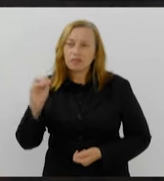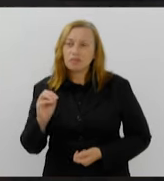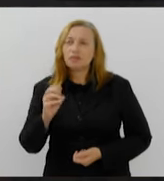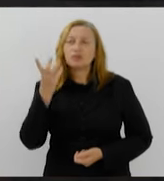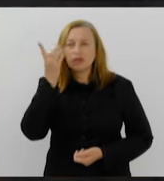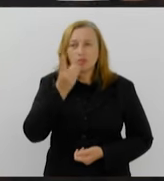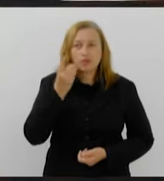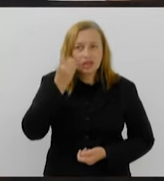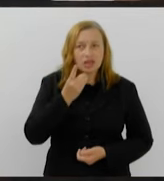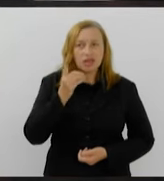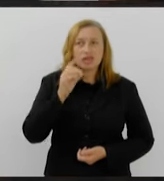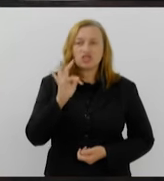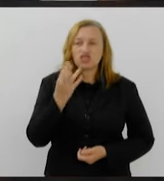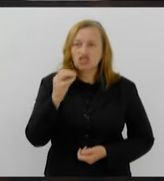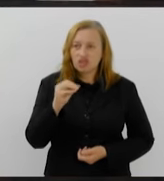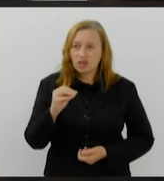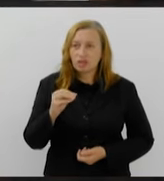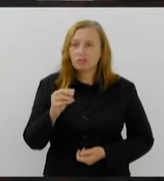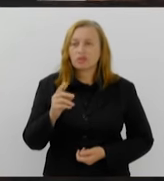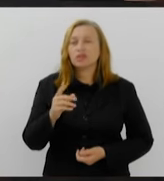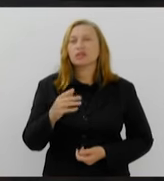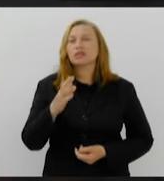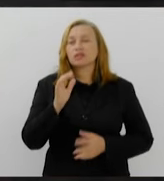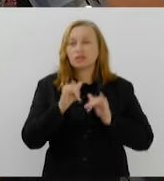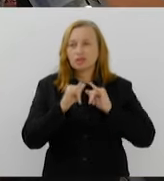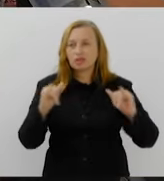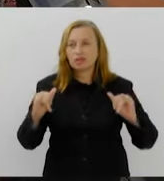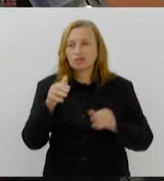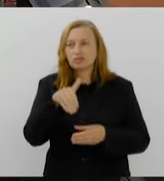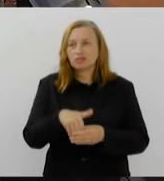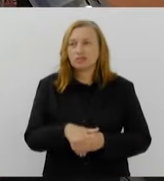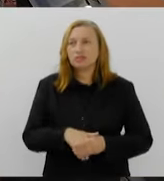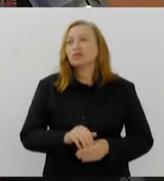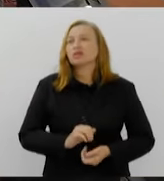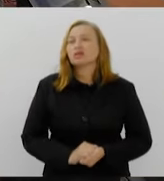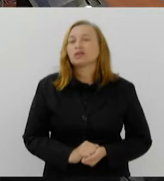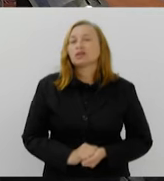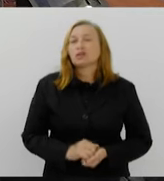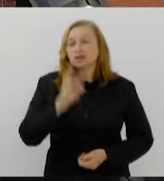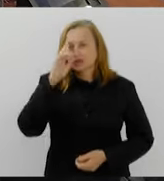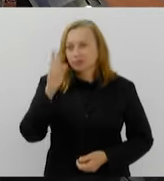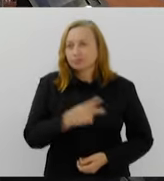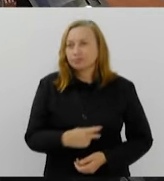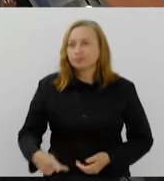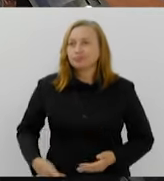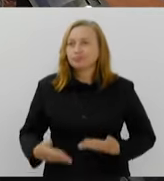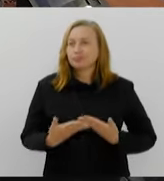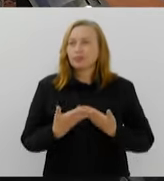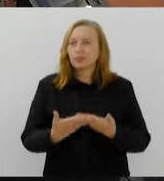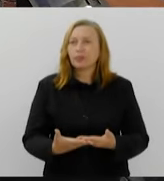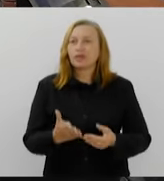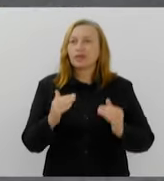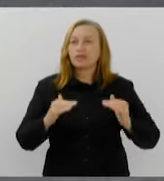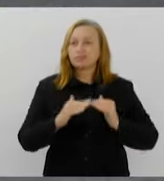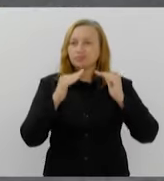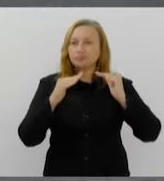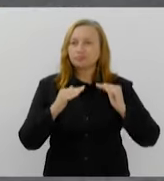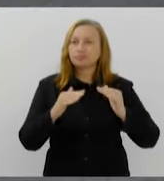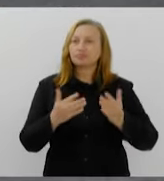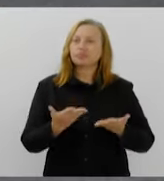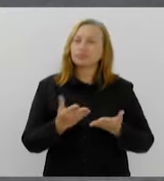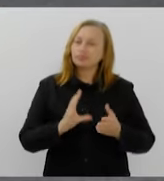Deputado Tiago Rangel para declaração de voto Presidente encaminho meu voto favorável a esses